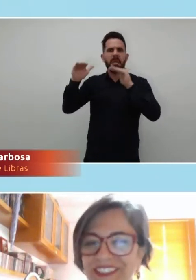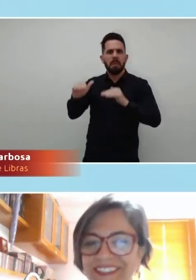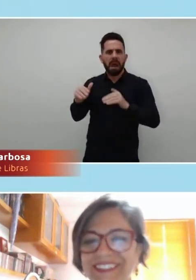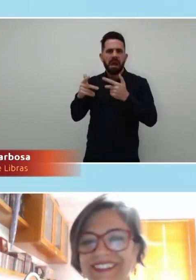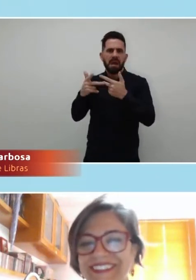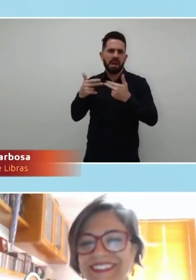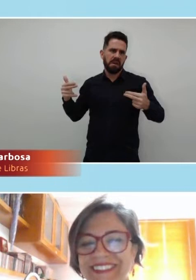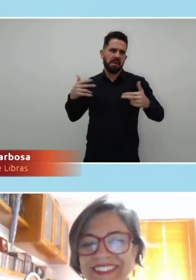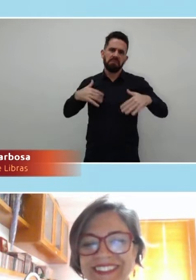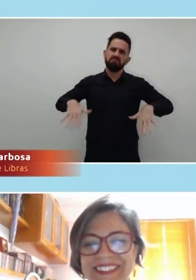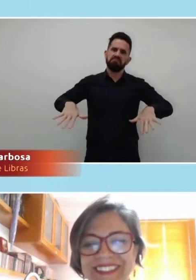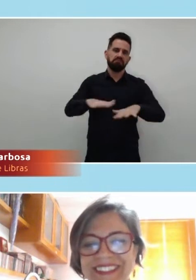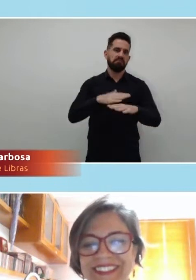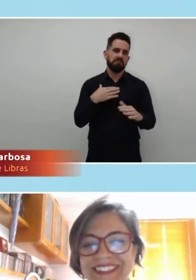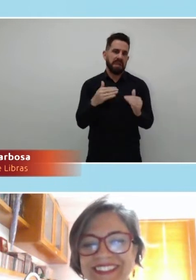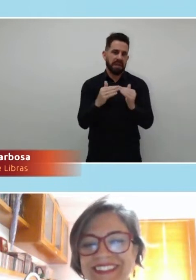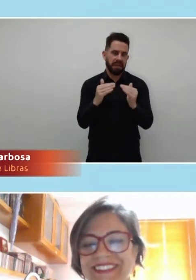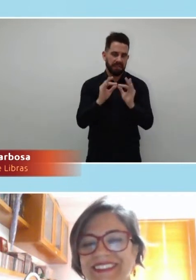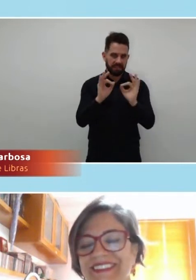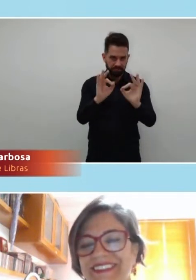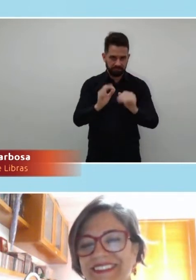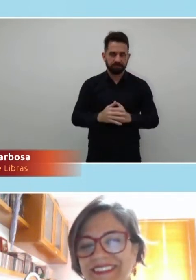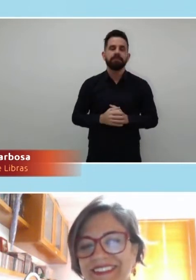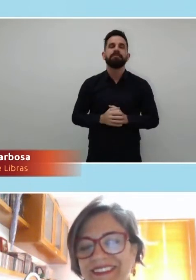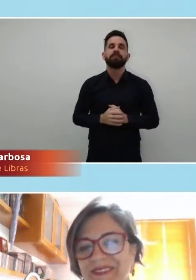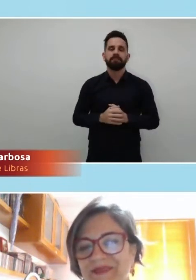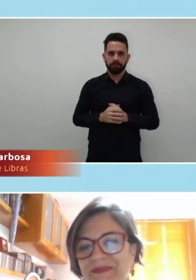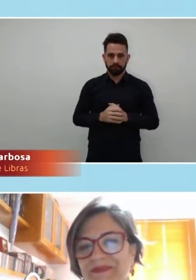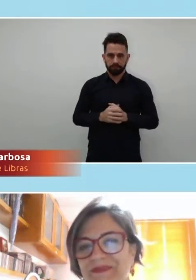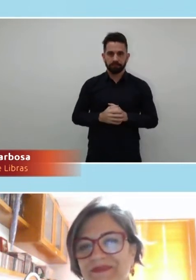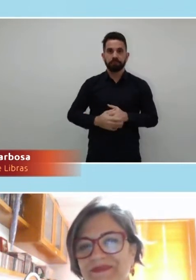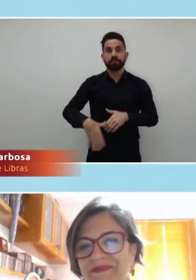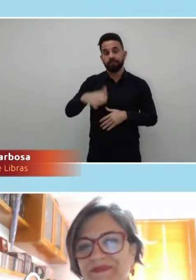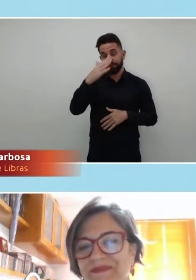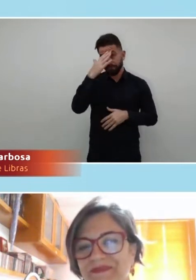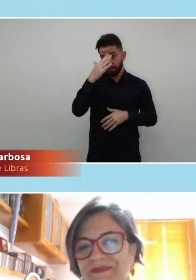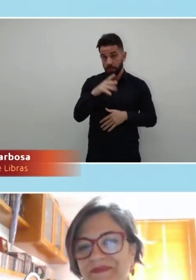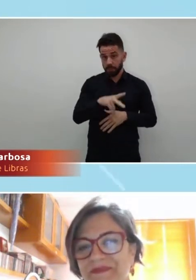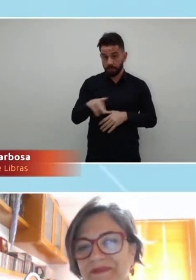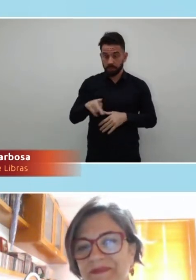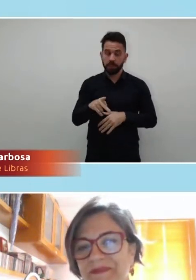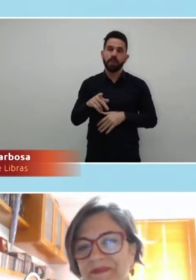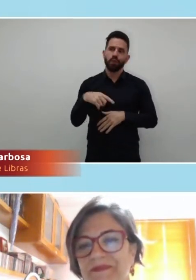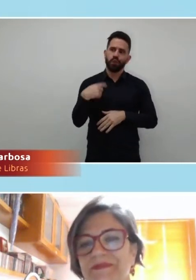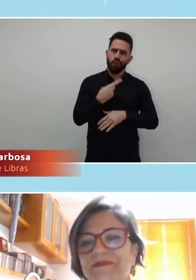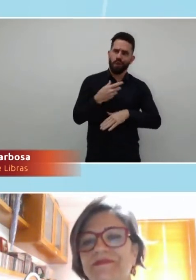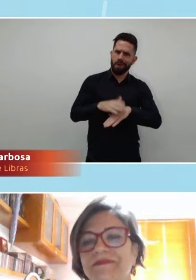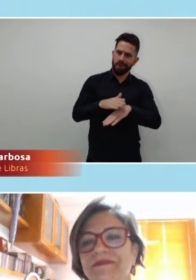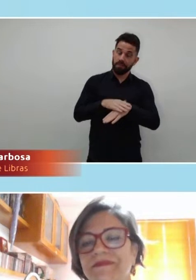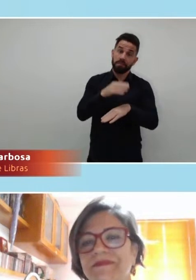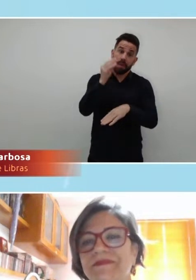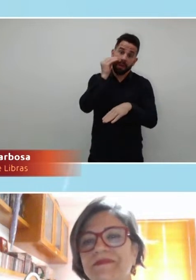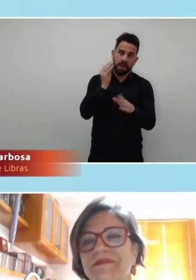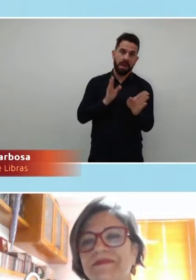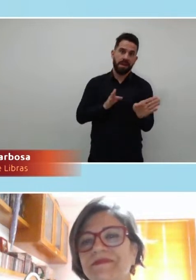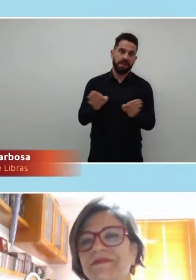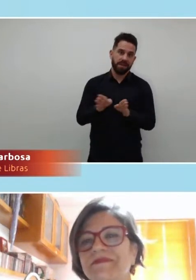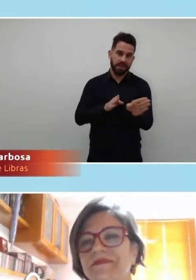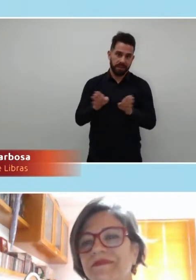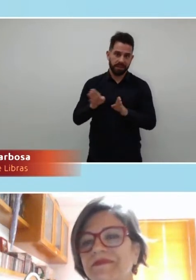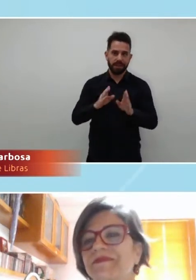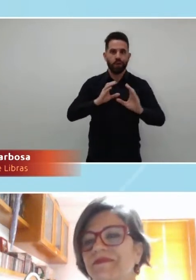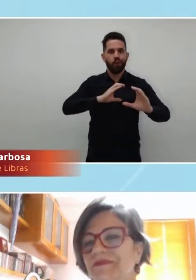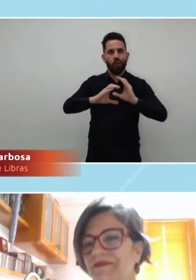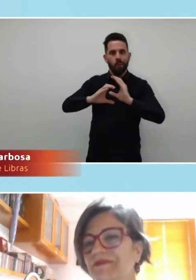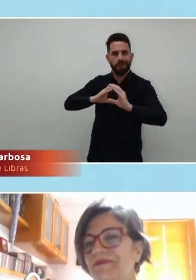né? Isso, muito obrigada, professora. Já que a senhora tocou nesse assunto, né? O que a gente tenta fazer aqui na TV UFG é garantir a acessibilidade na comunicação,